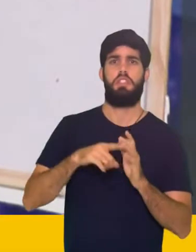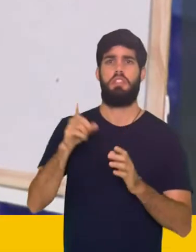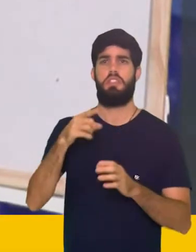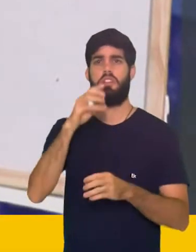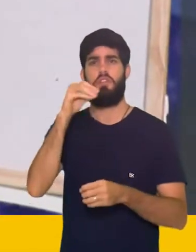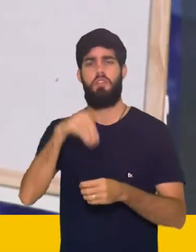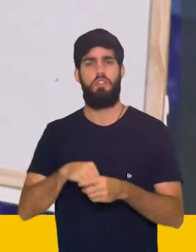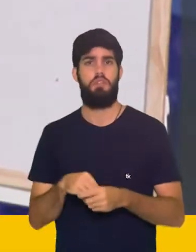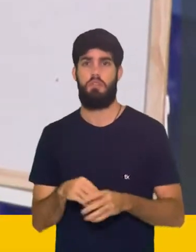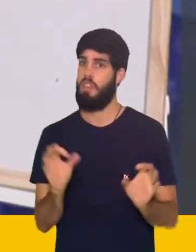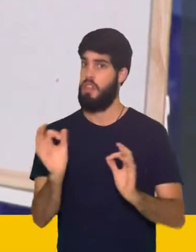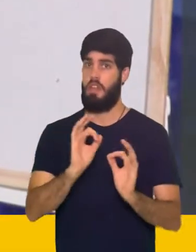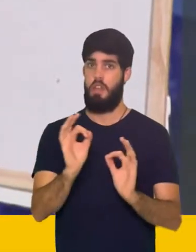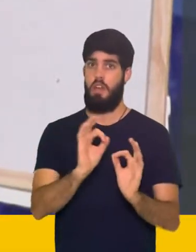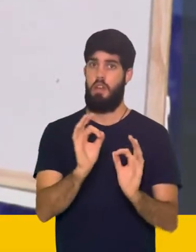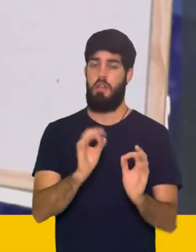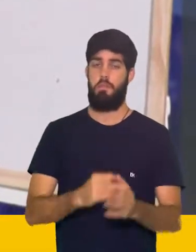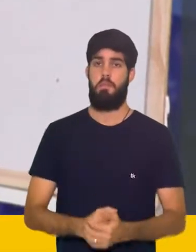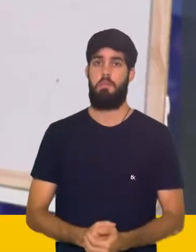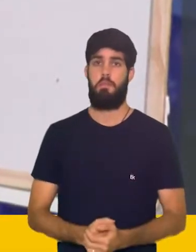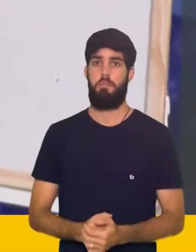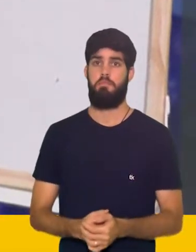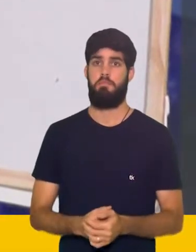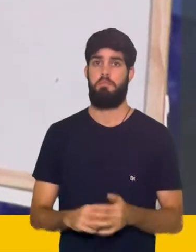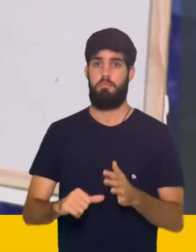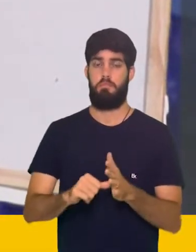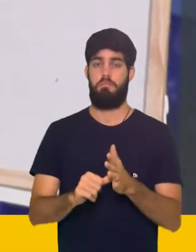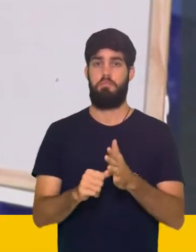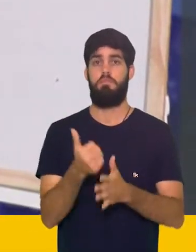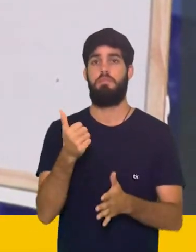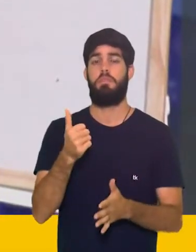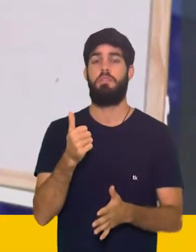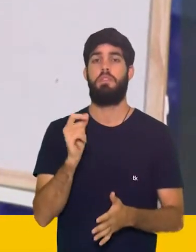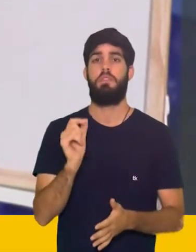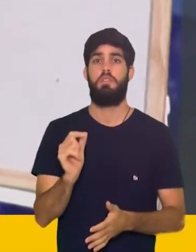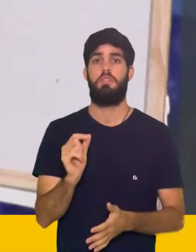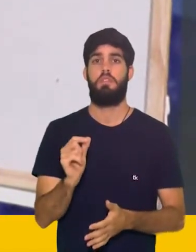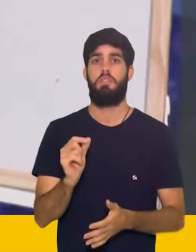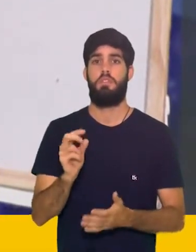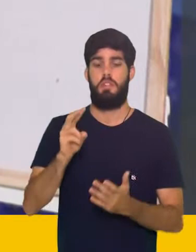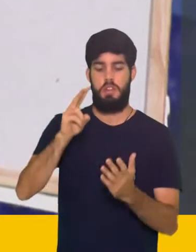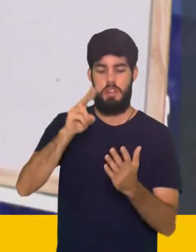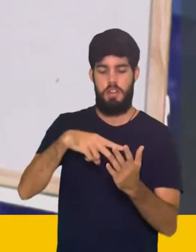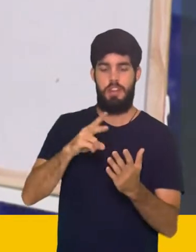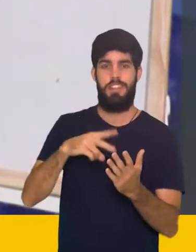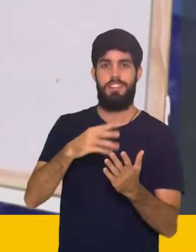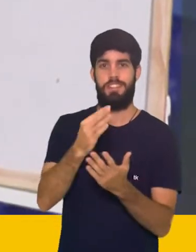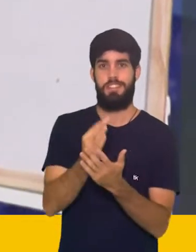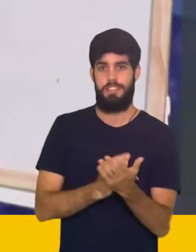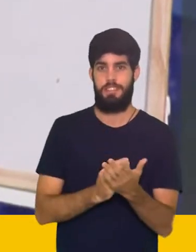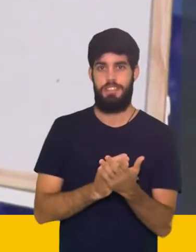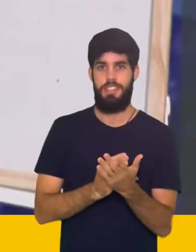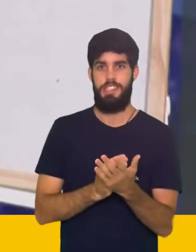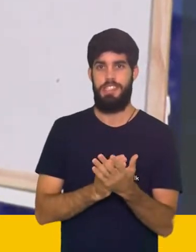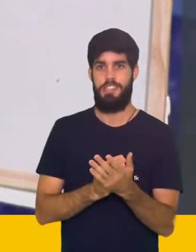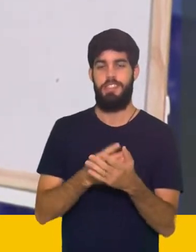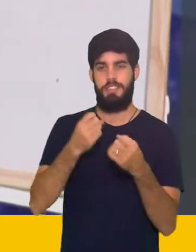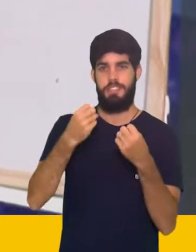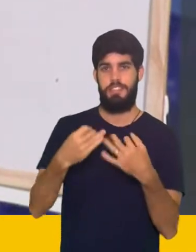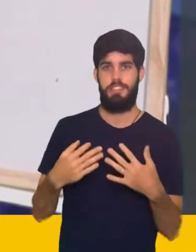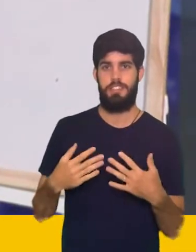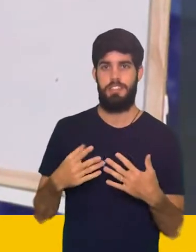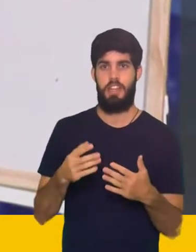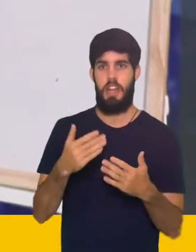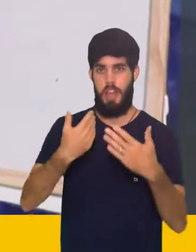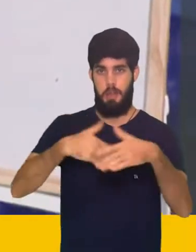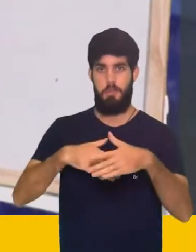isso aconteceu. Não. Primeiro, lê os textos embasadores da prova. A